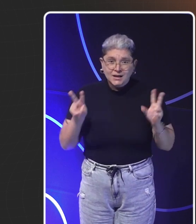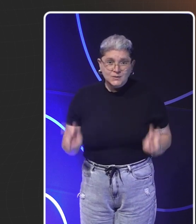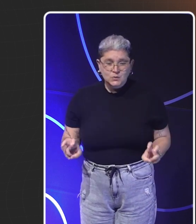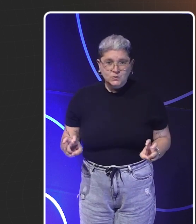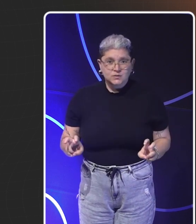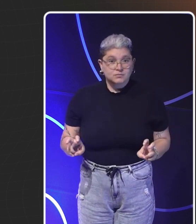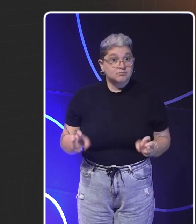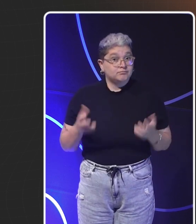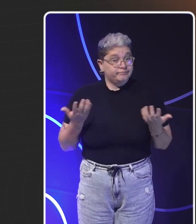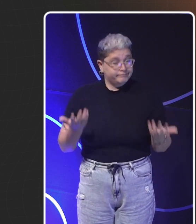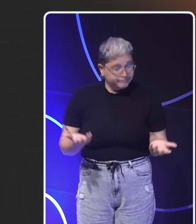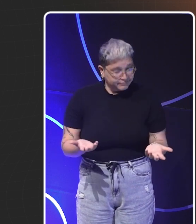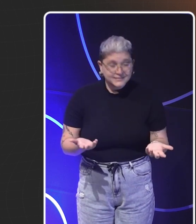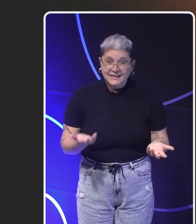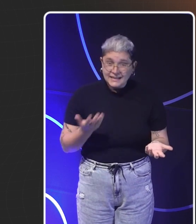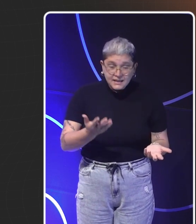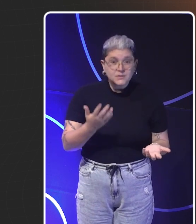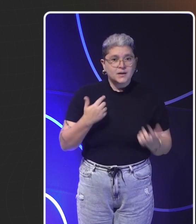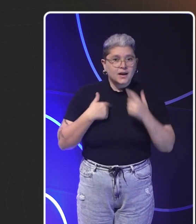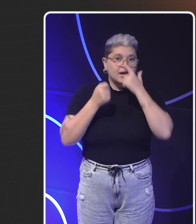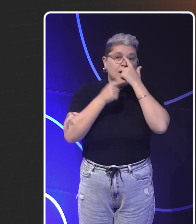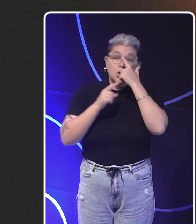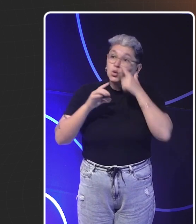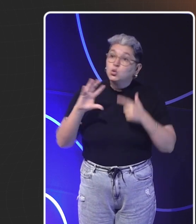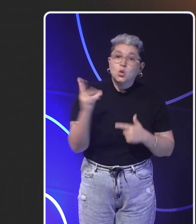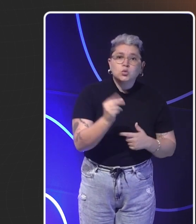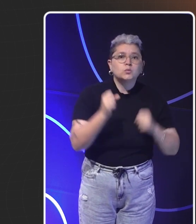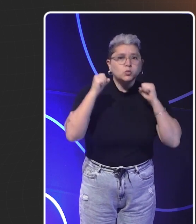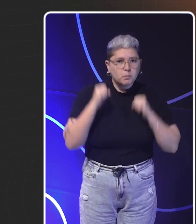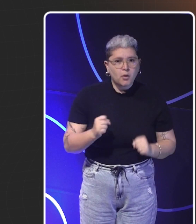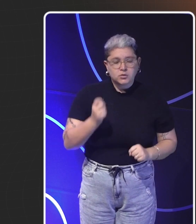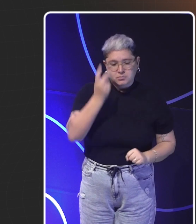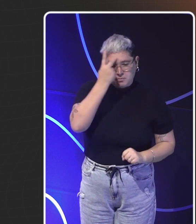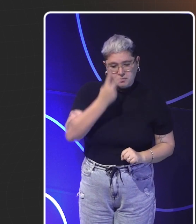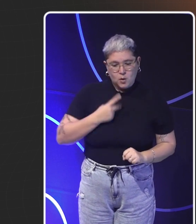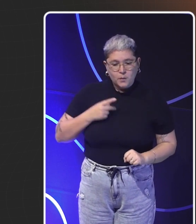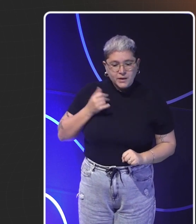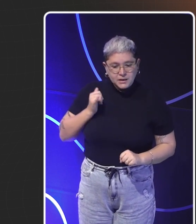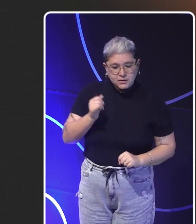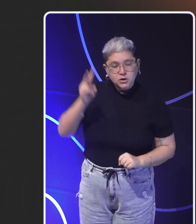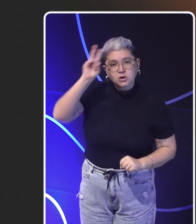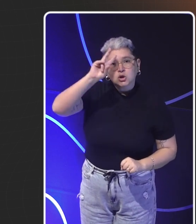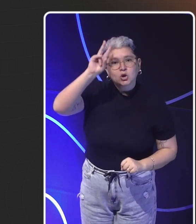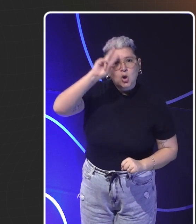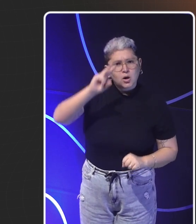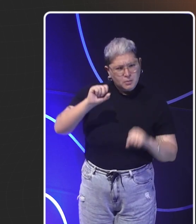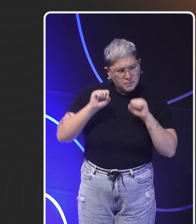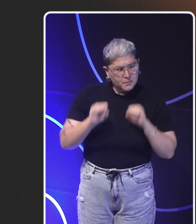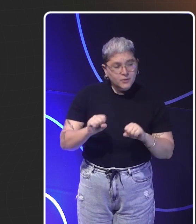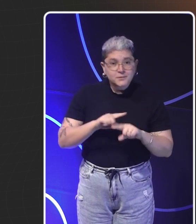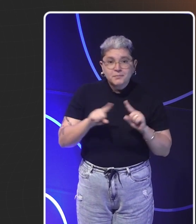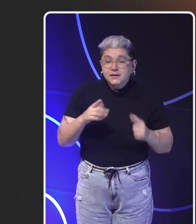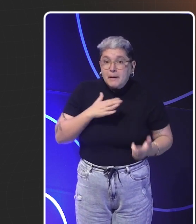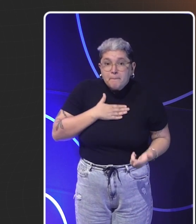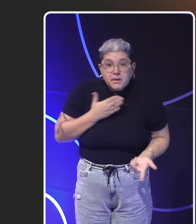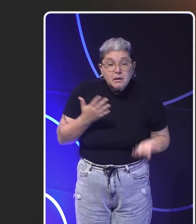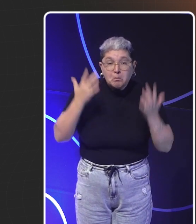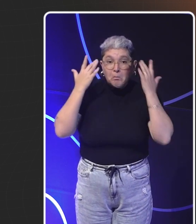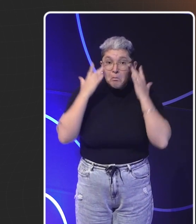muito doido, né? Porque todo mundo pode contar a sua própria história. E eu não sabia como contar a minha, se eu